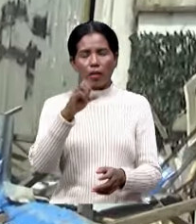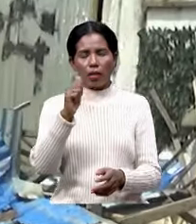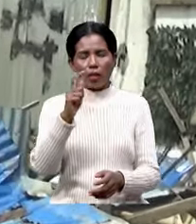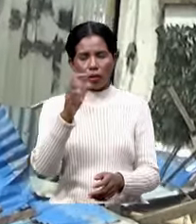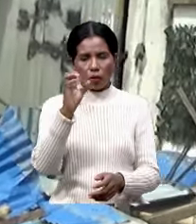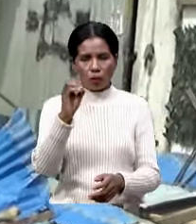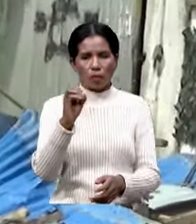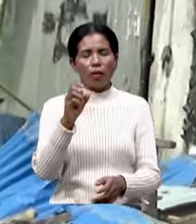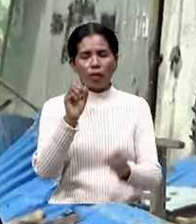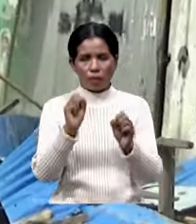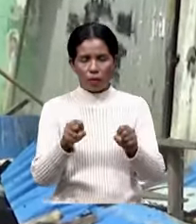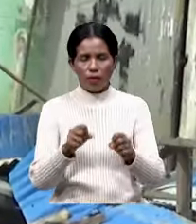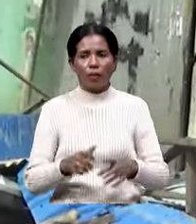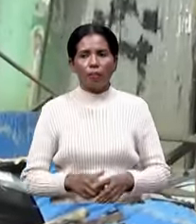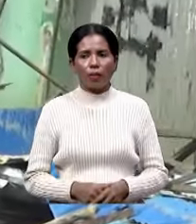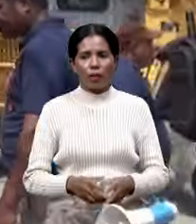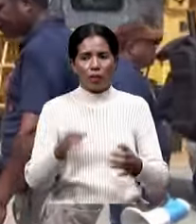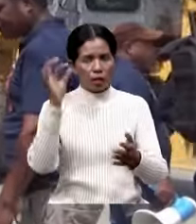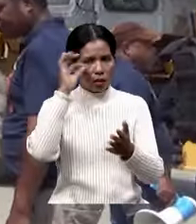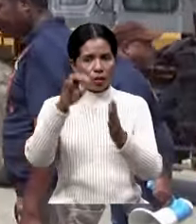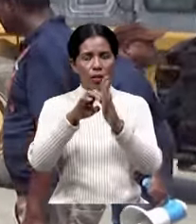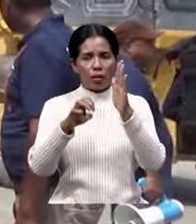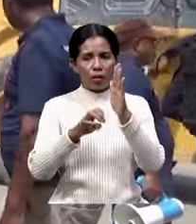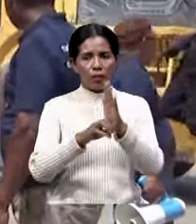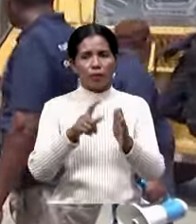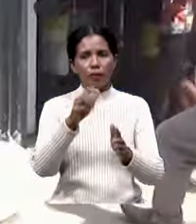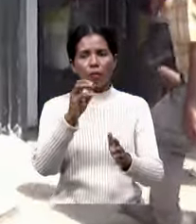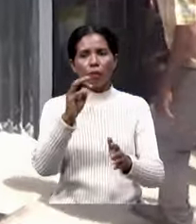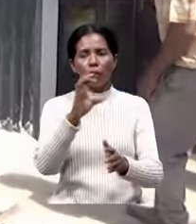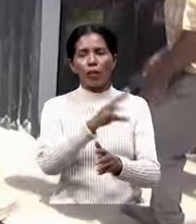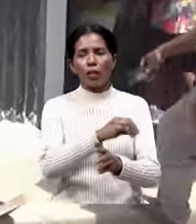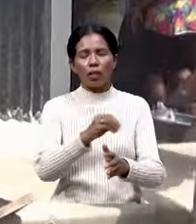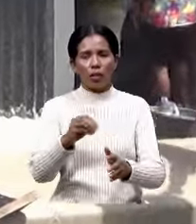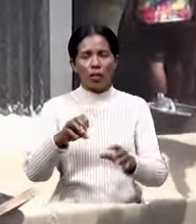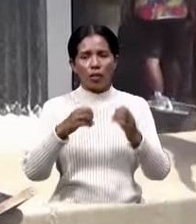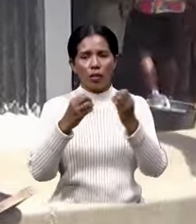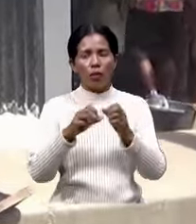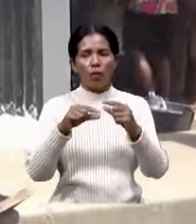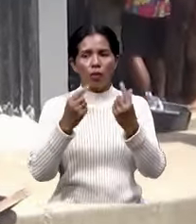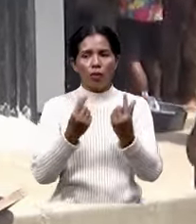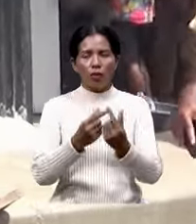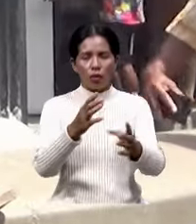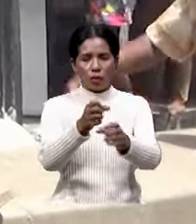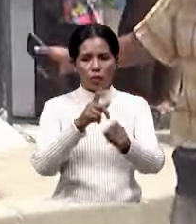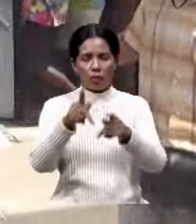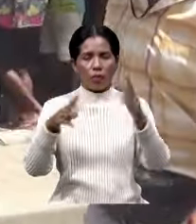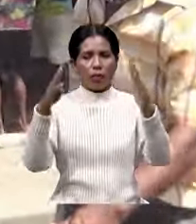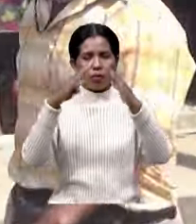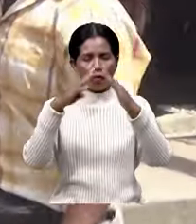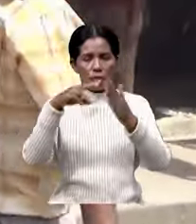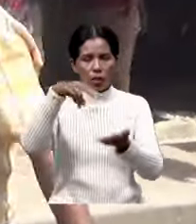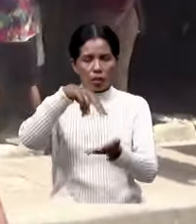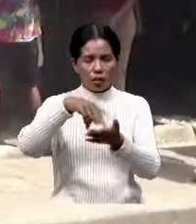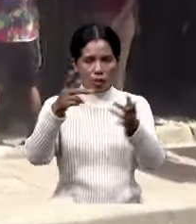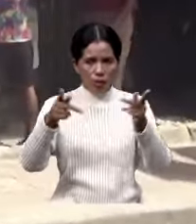maka atua. Dadau ne Sekretaria Estado asunto toponimia no organisasi urbana ho ekipa sobu komunidade ne uma nebe hari iha